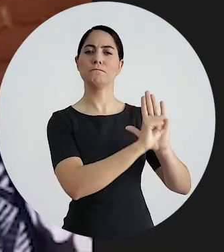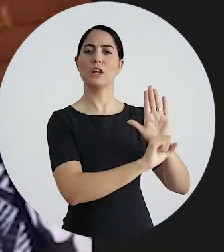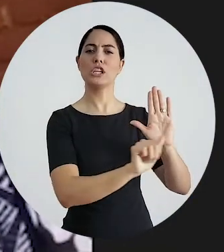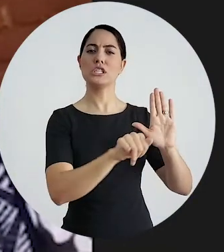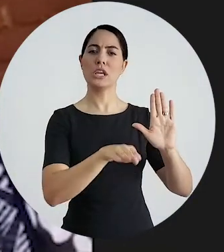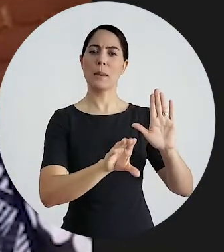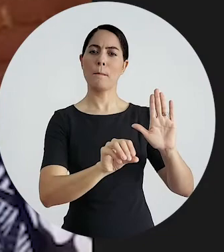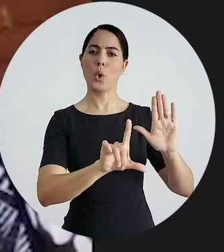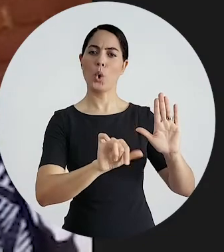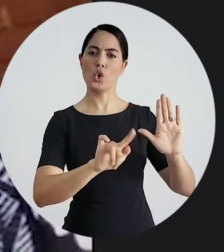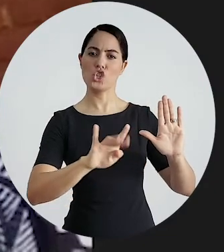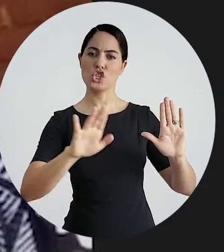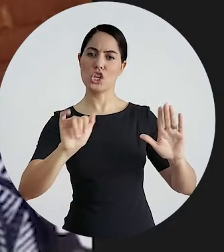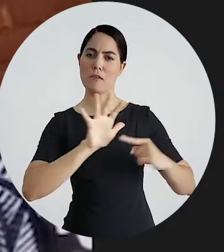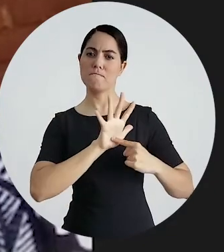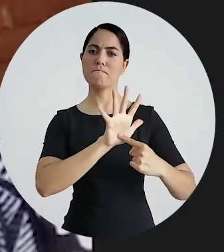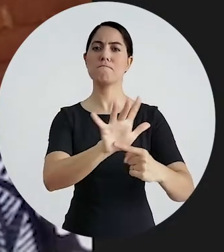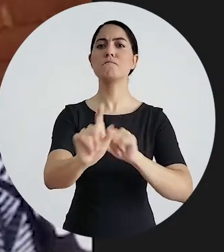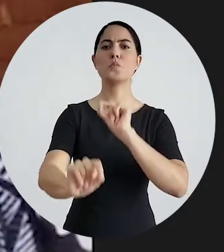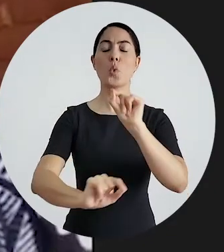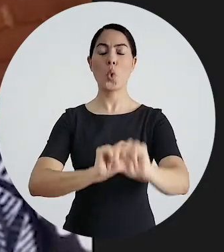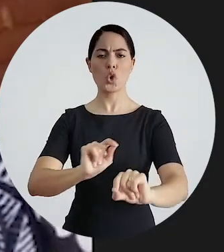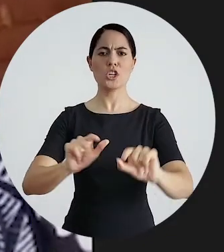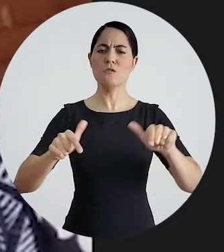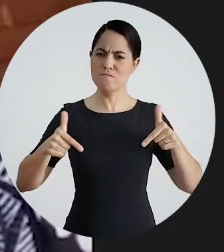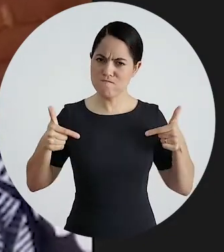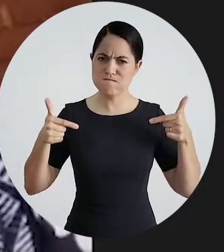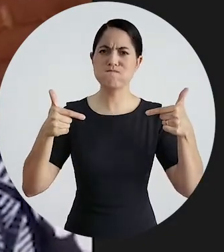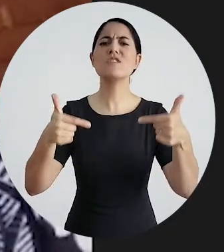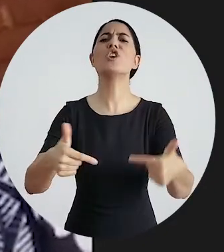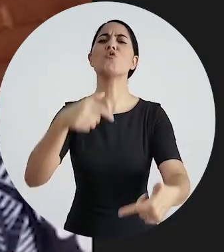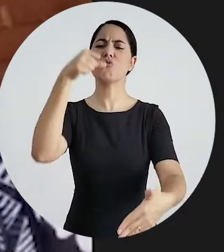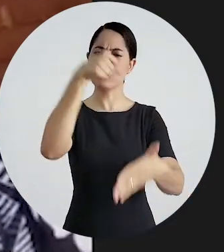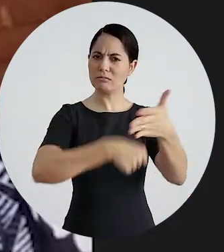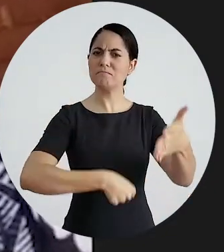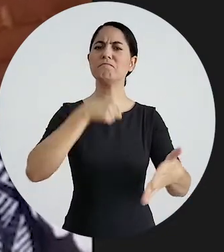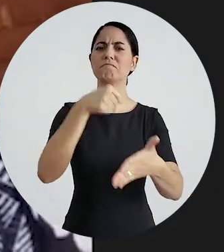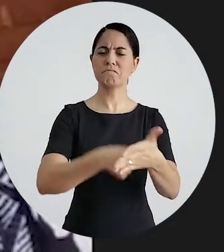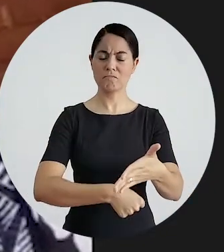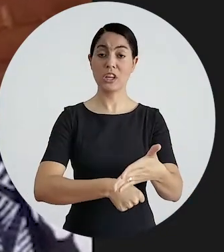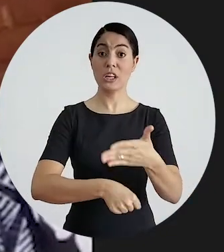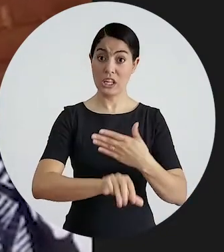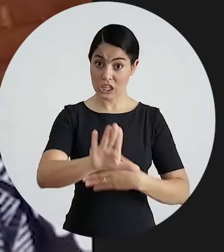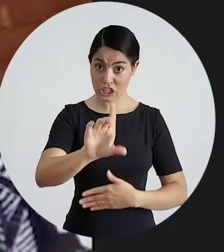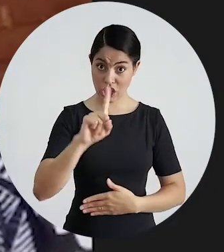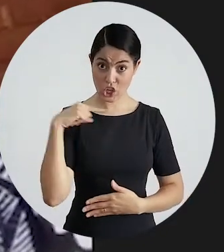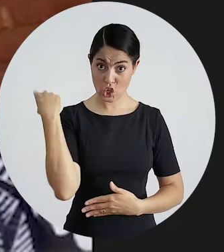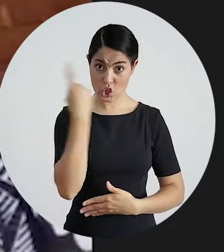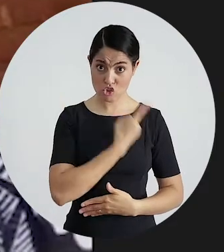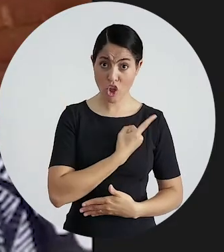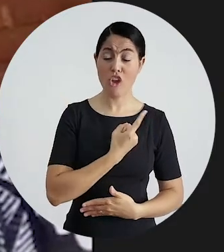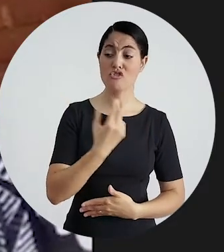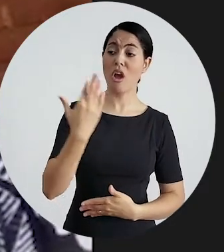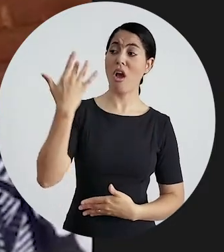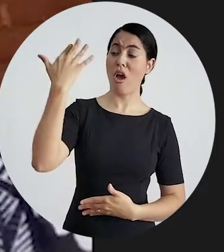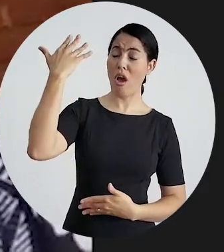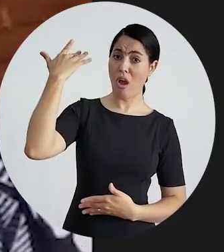uma simbologia para potencializar essa luta e as discussões